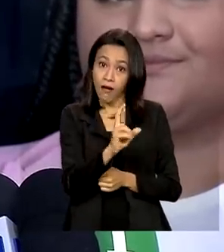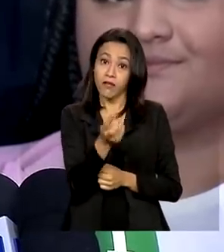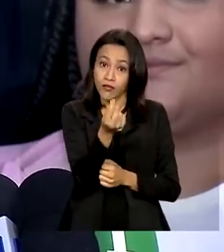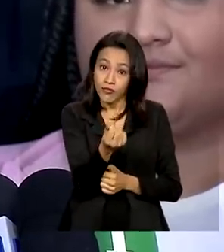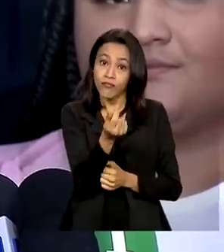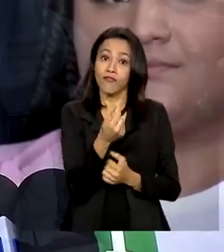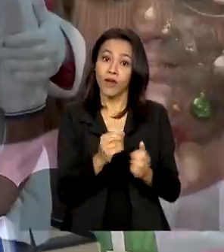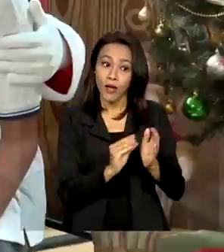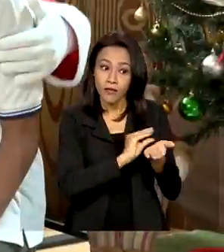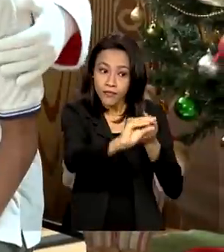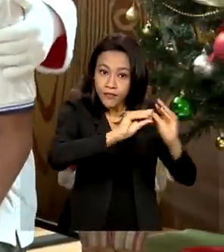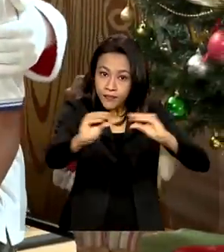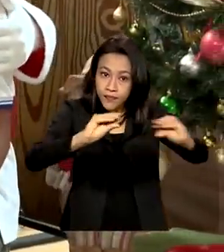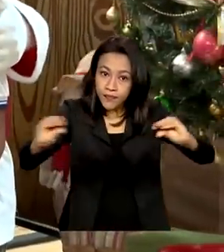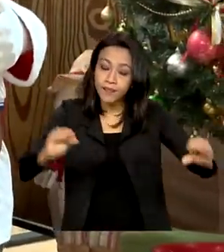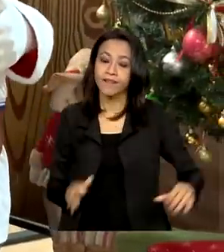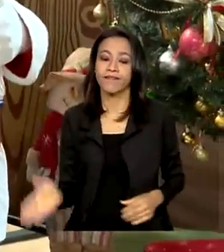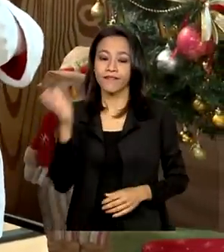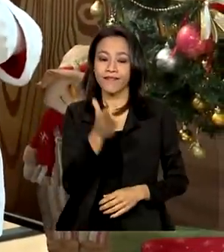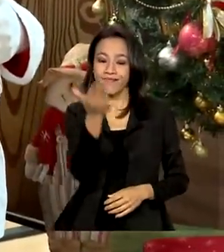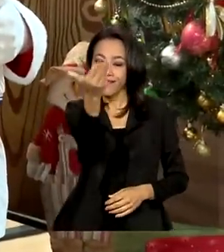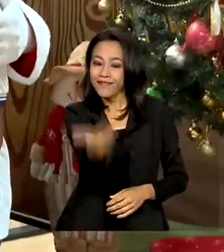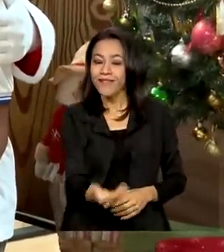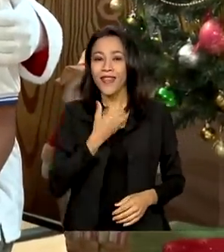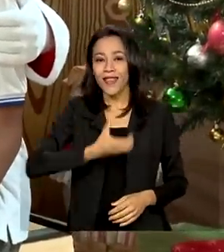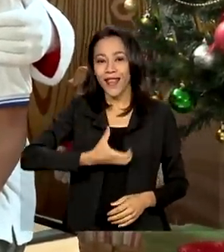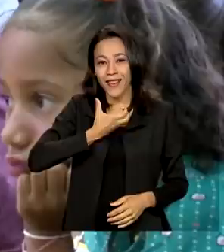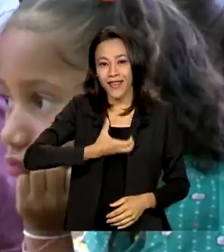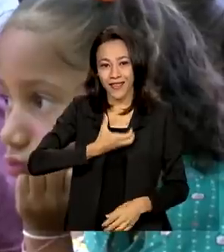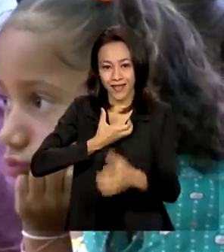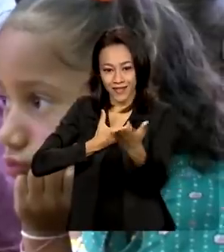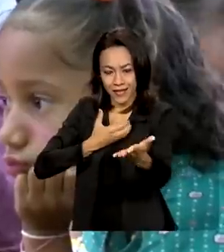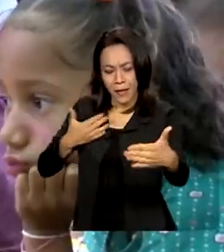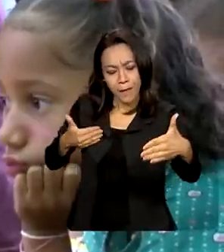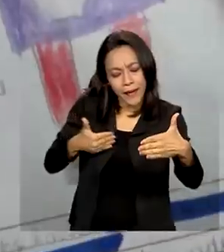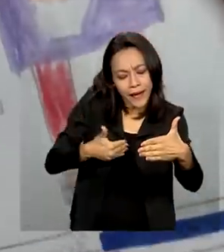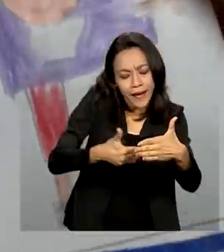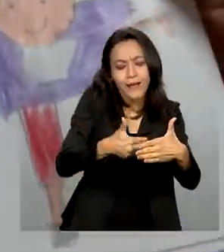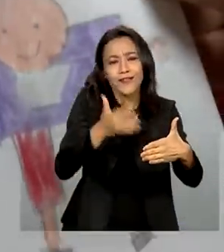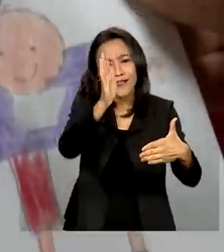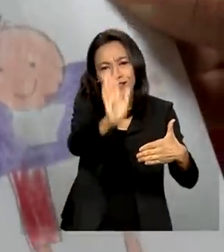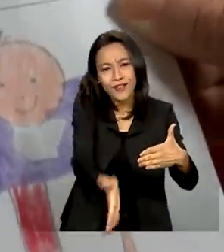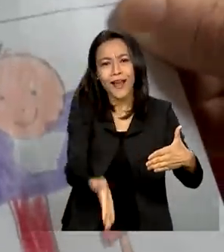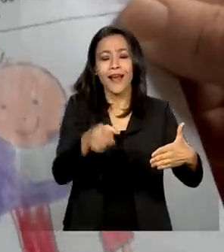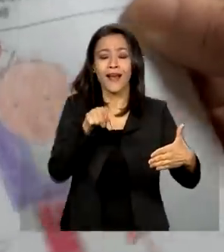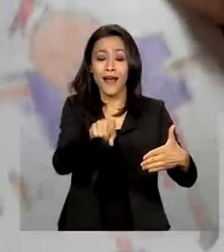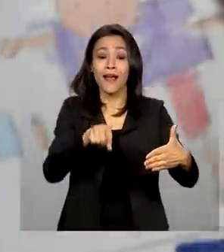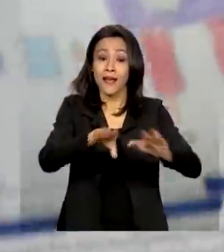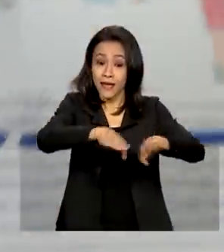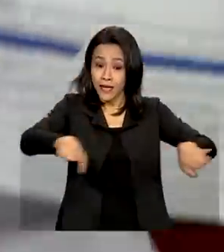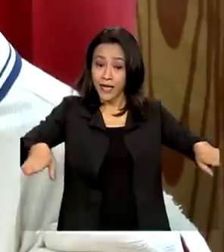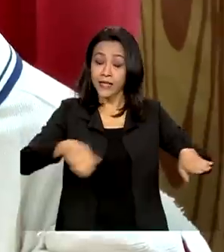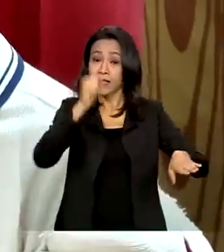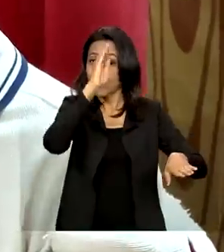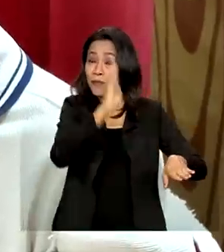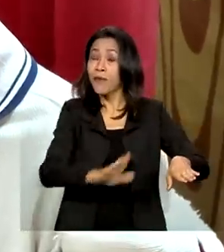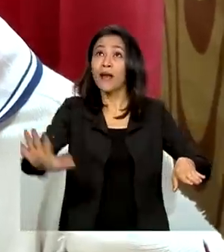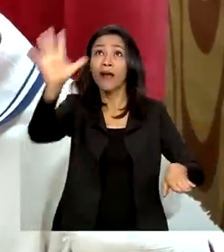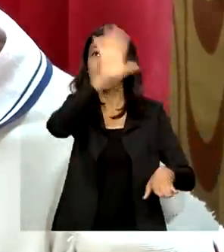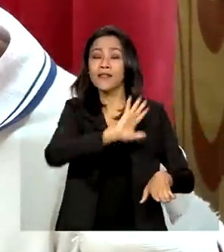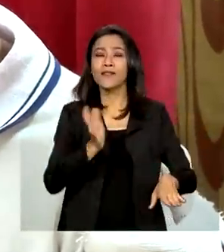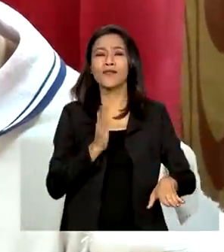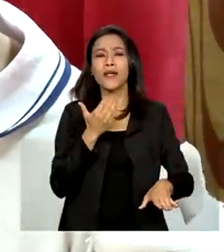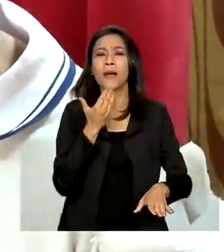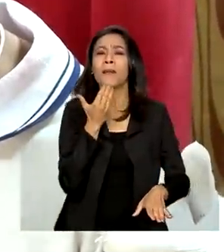renda. Papai Noel dos Correios. Com o Natal se aproximando, crianças de todo o país já fazem